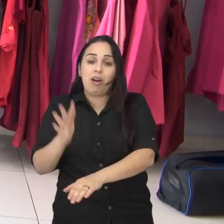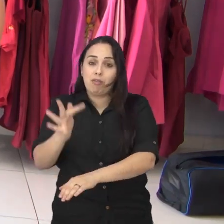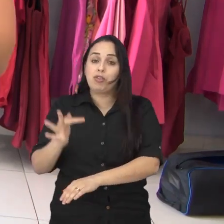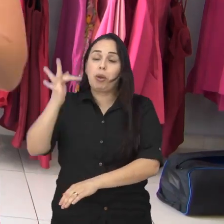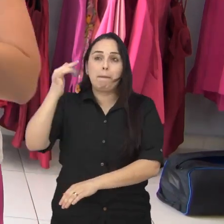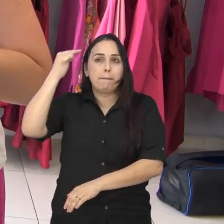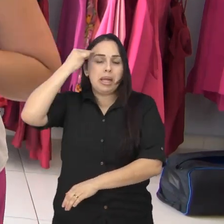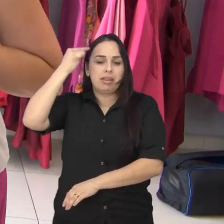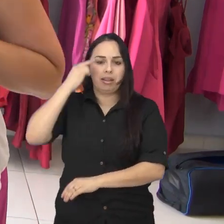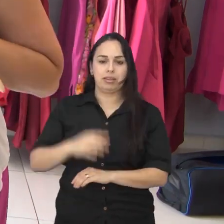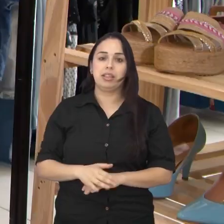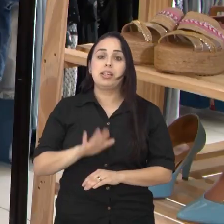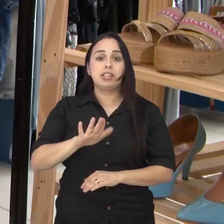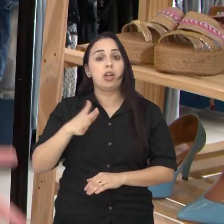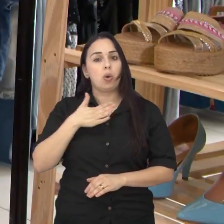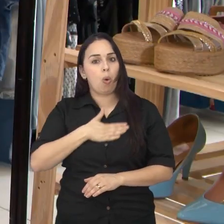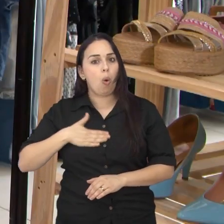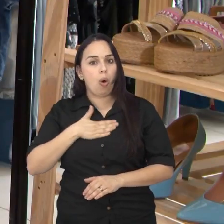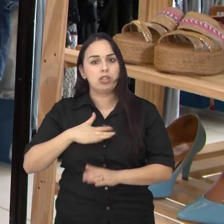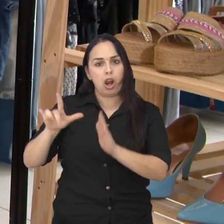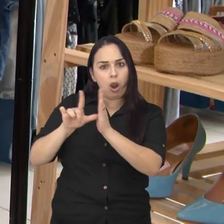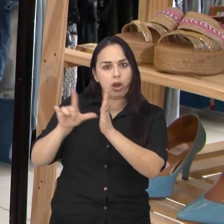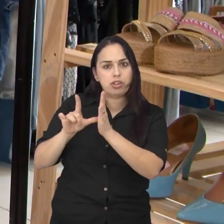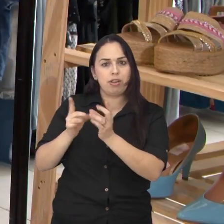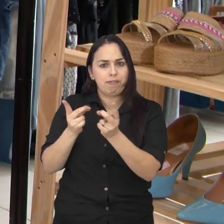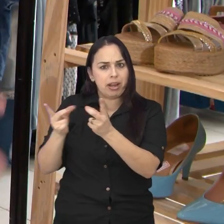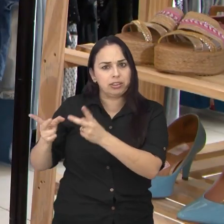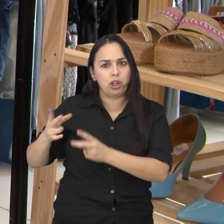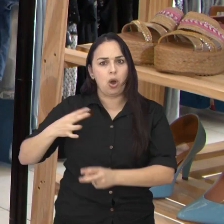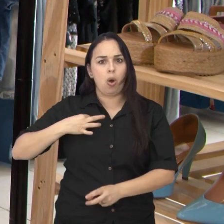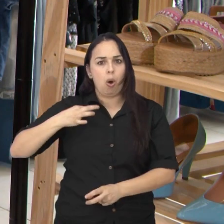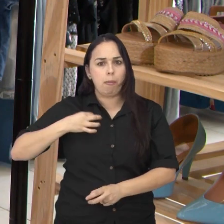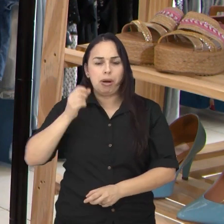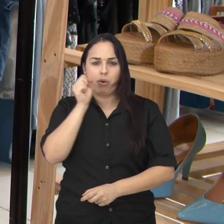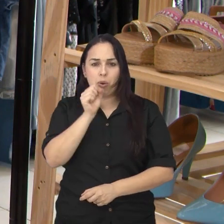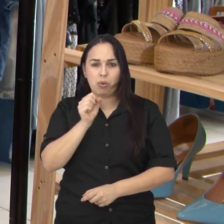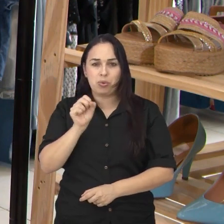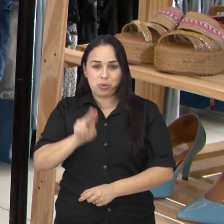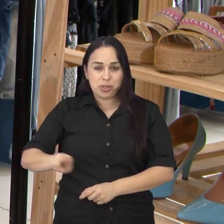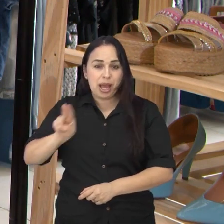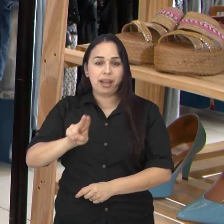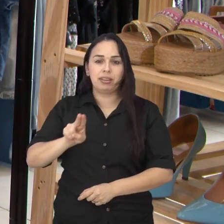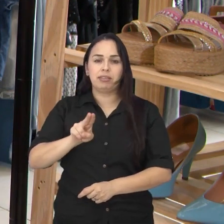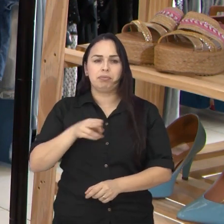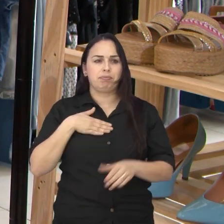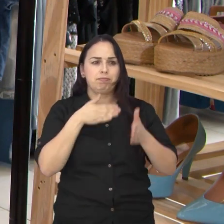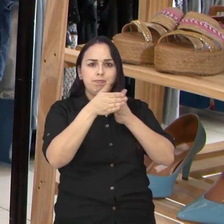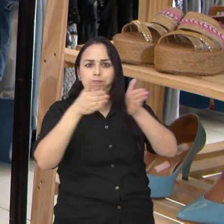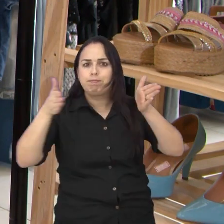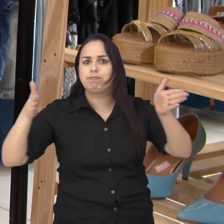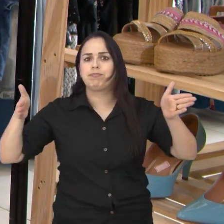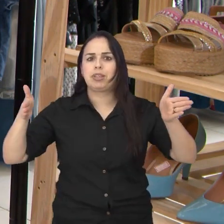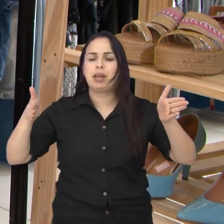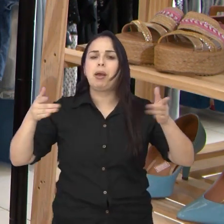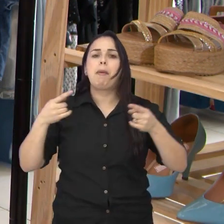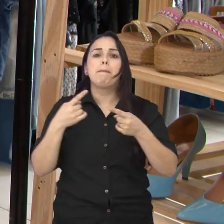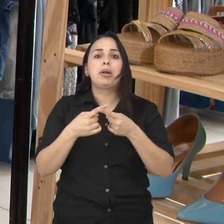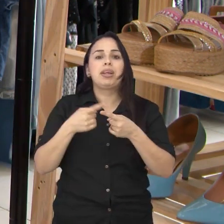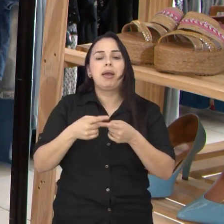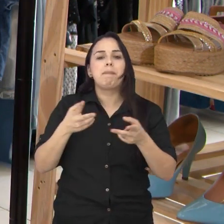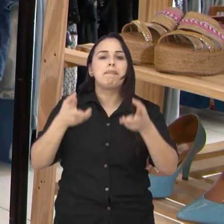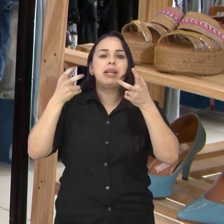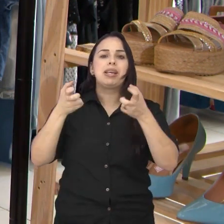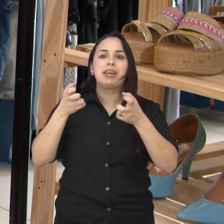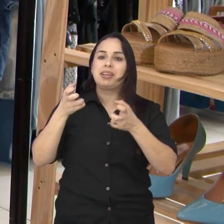hábito também é o futuro. Quem gosta de brechó, frequenta muitos brechós, não só o Mandala, como vários que existem na cidade.